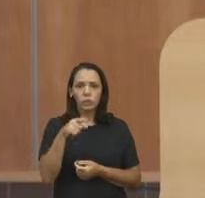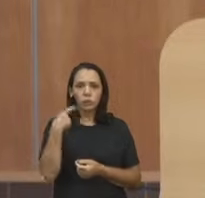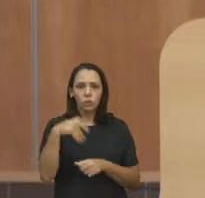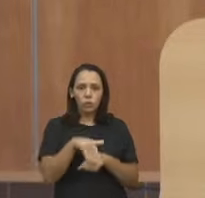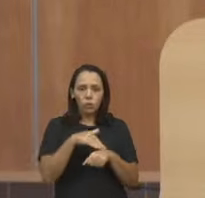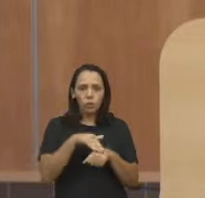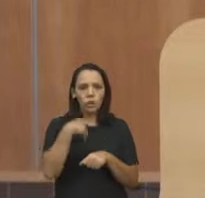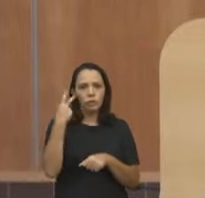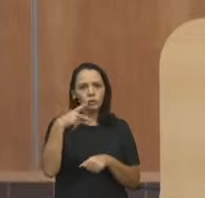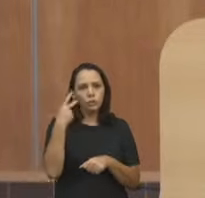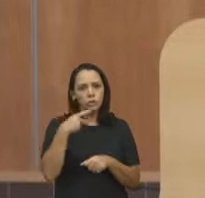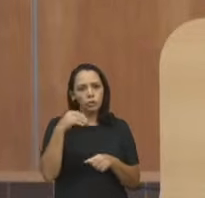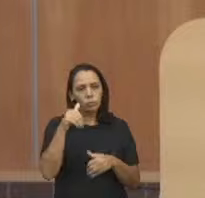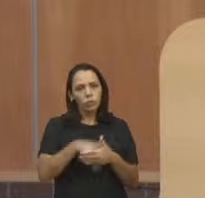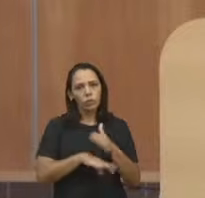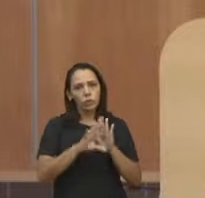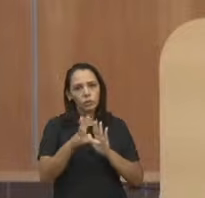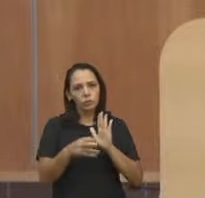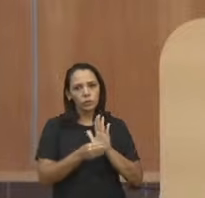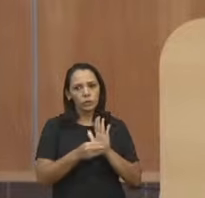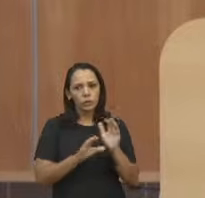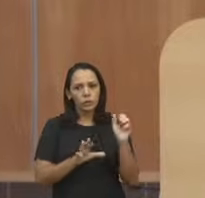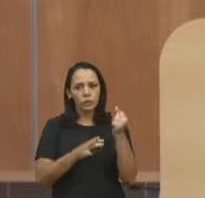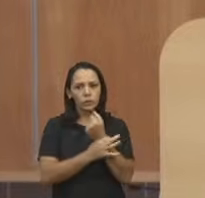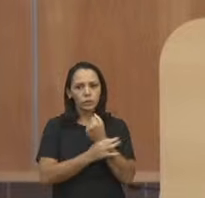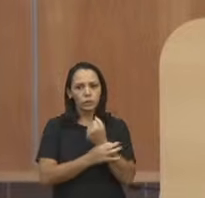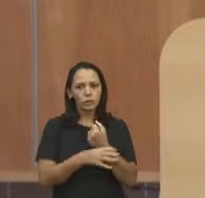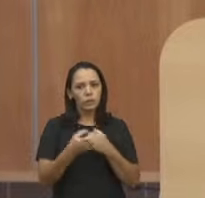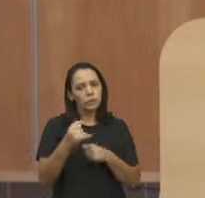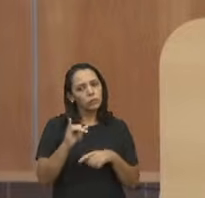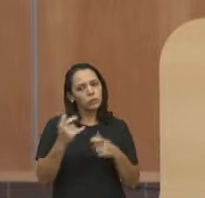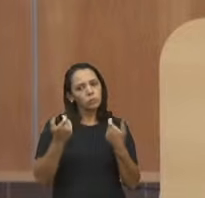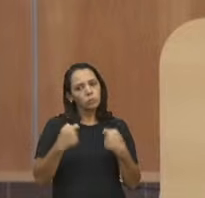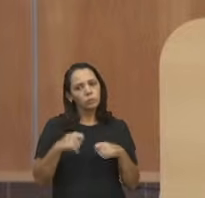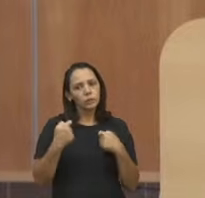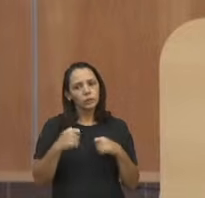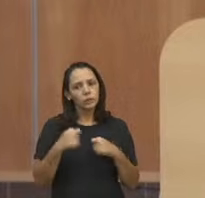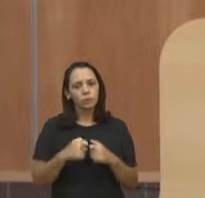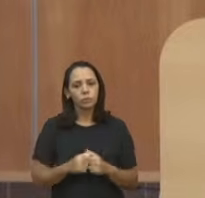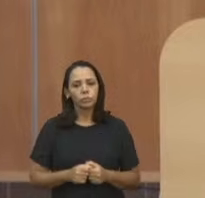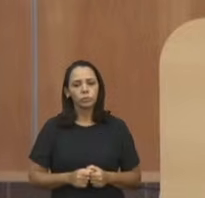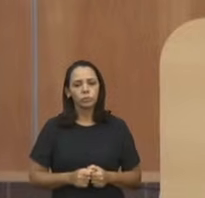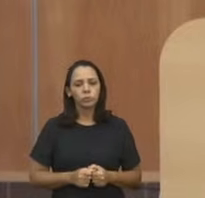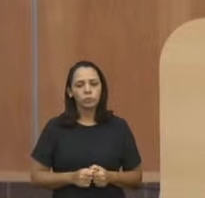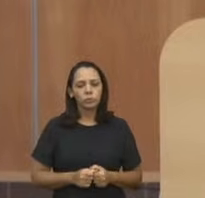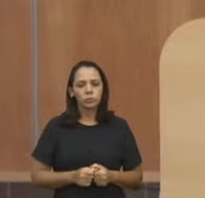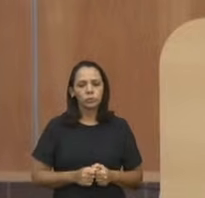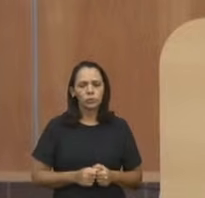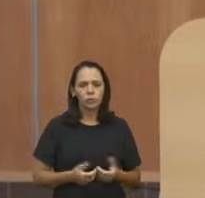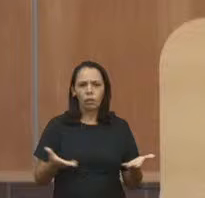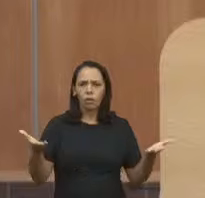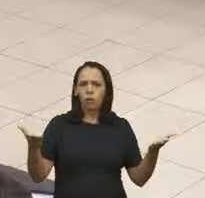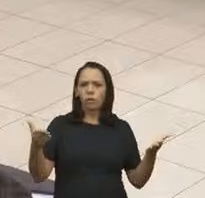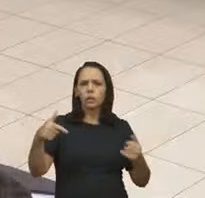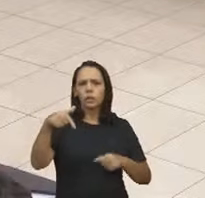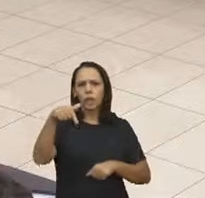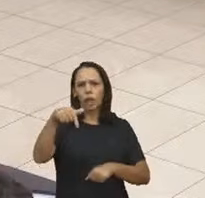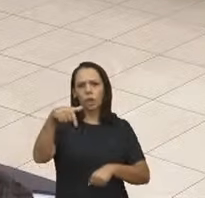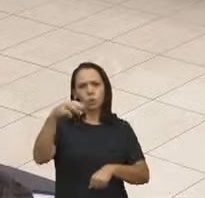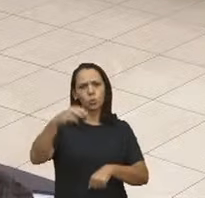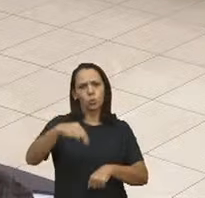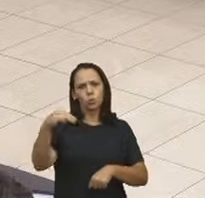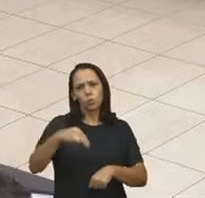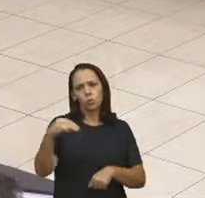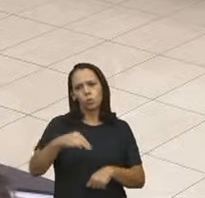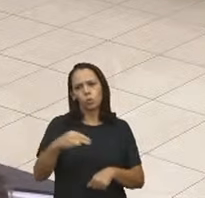emendas e consiga garantir essa previsão. Se for o caso, para que a gente consiga qualificar o presidente, debate. é 7 minutos. Depois